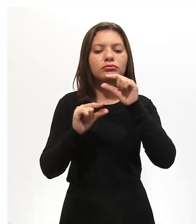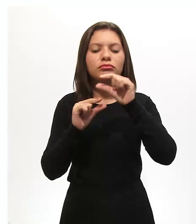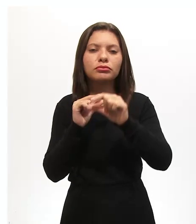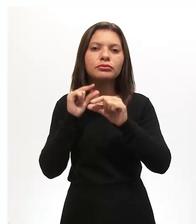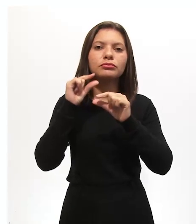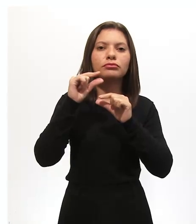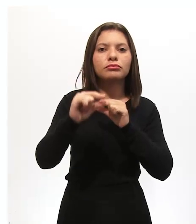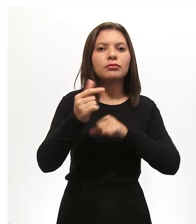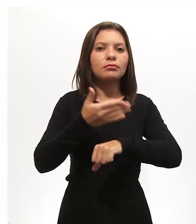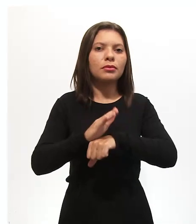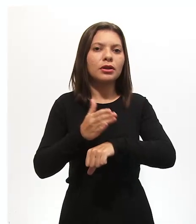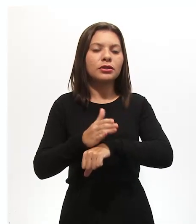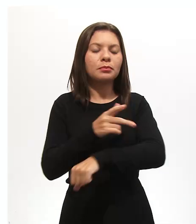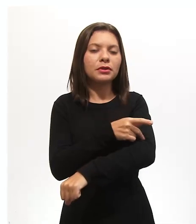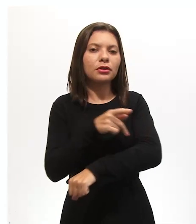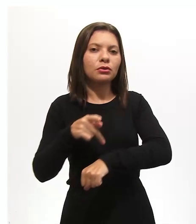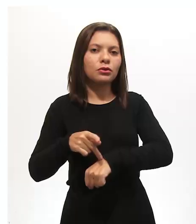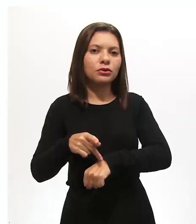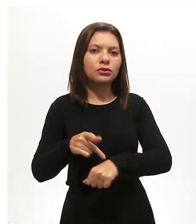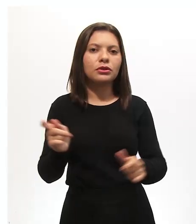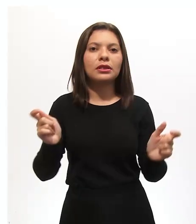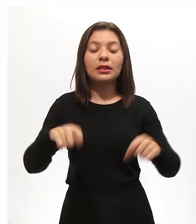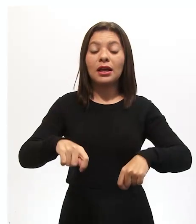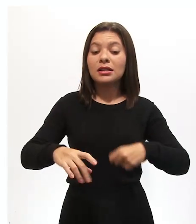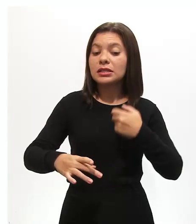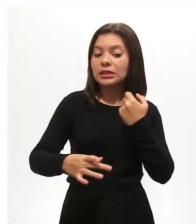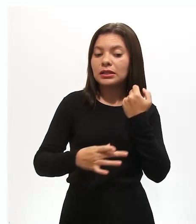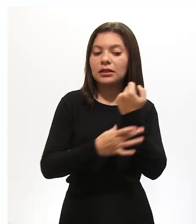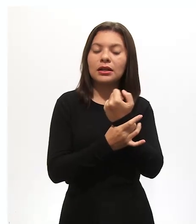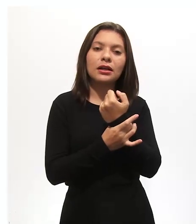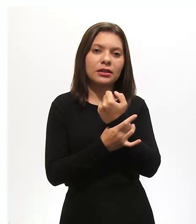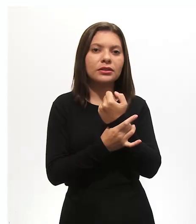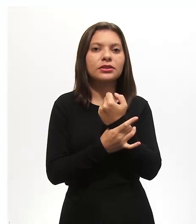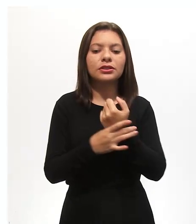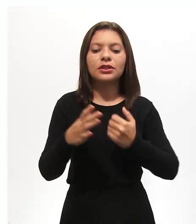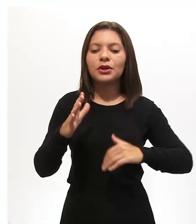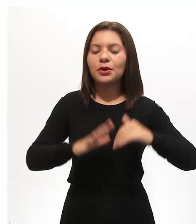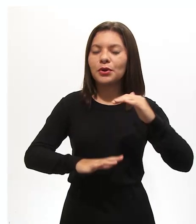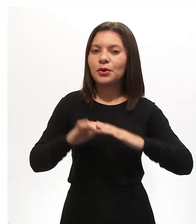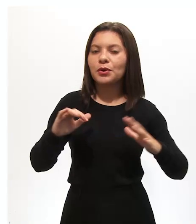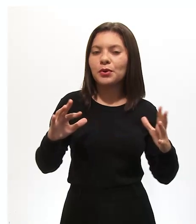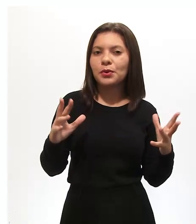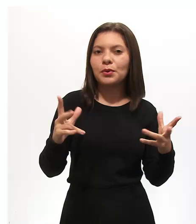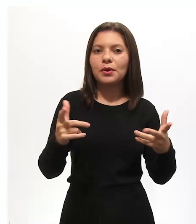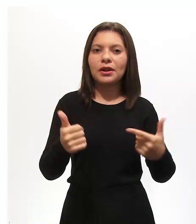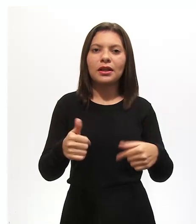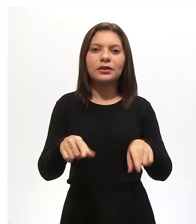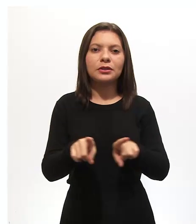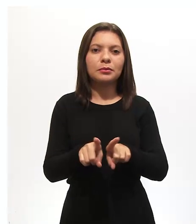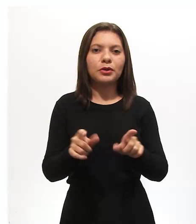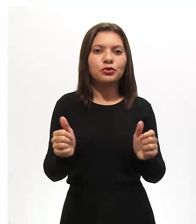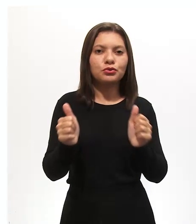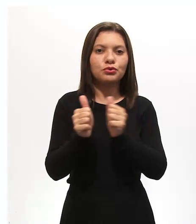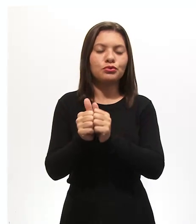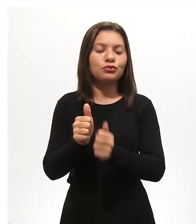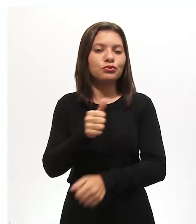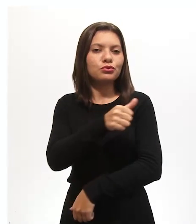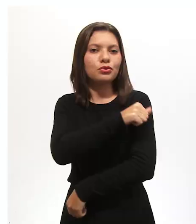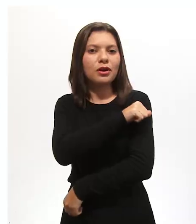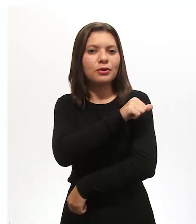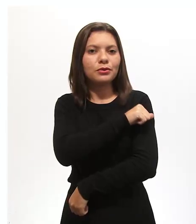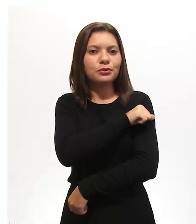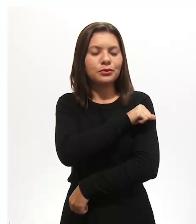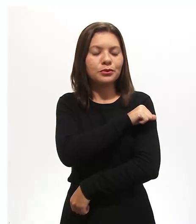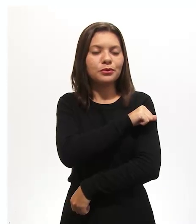gradualmente sua prática pedagógica para garantir maior qualidade e acompanhamento